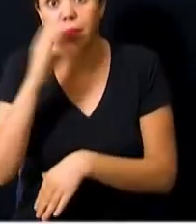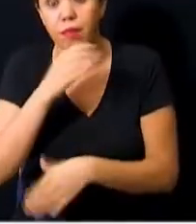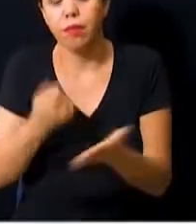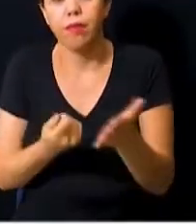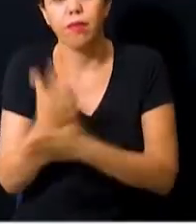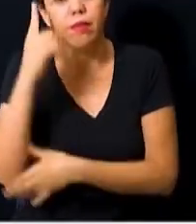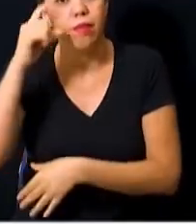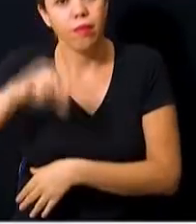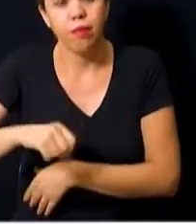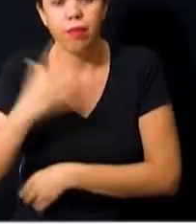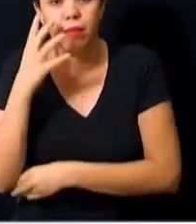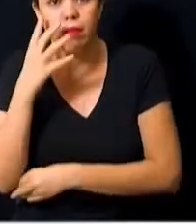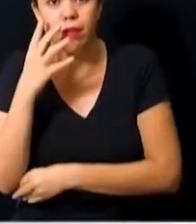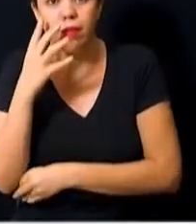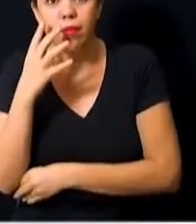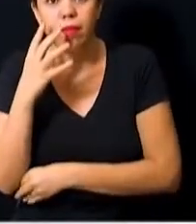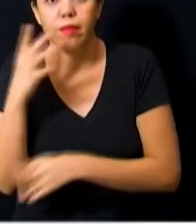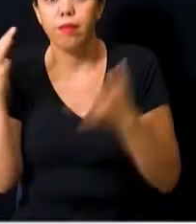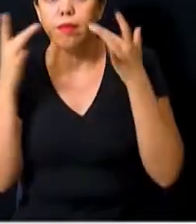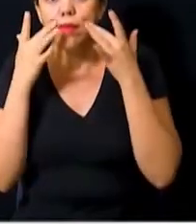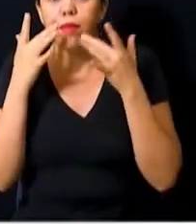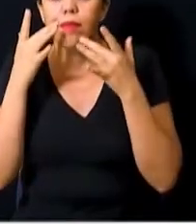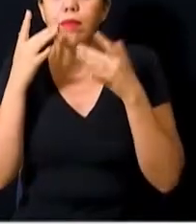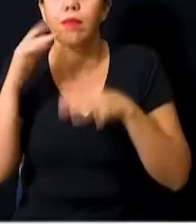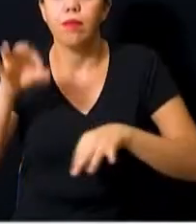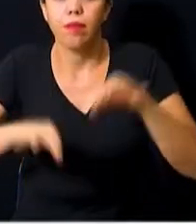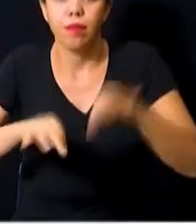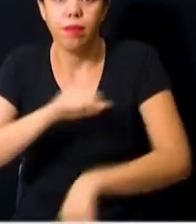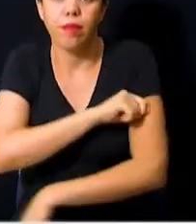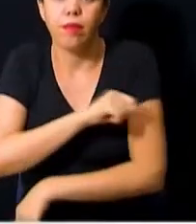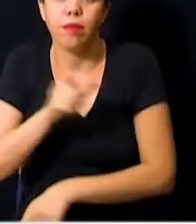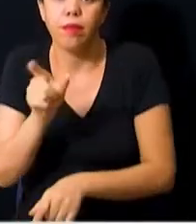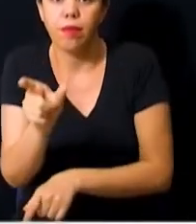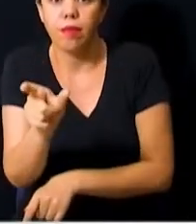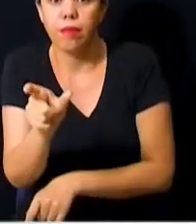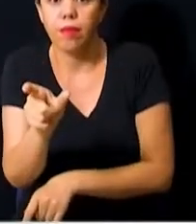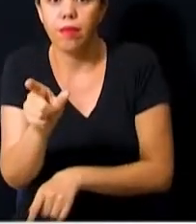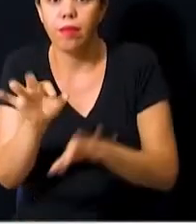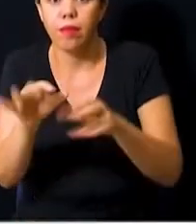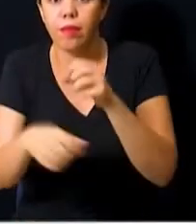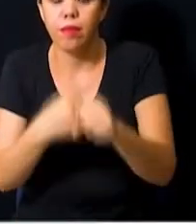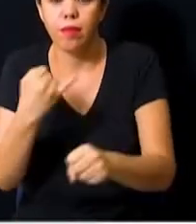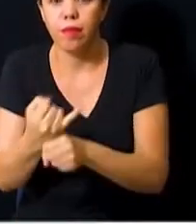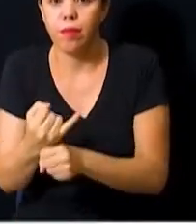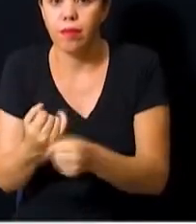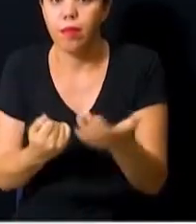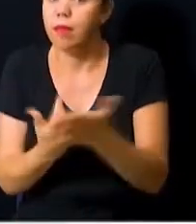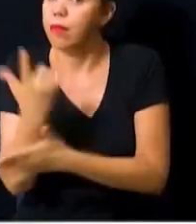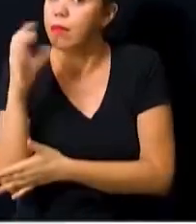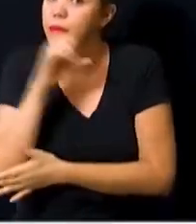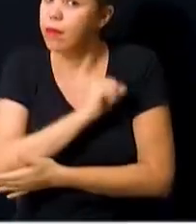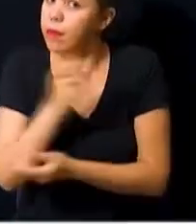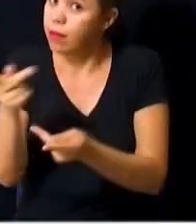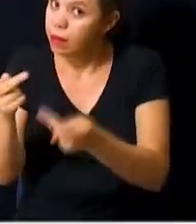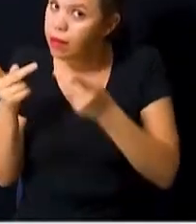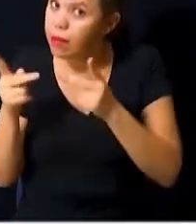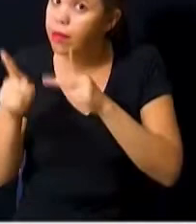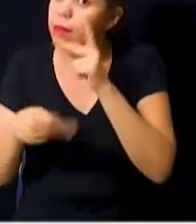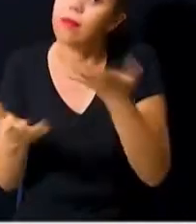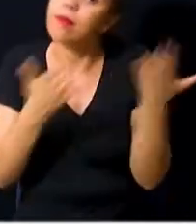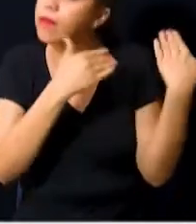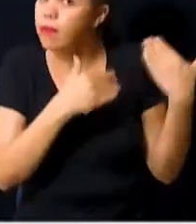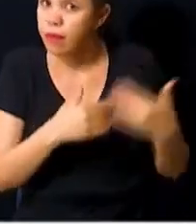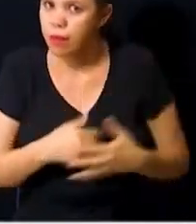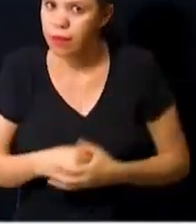corre, vai ser dia 19 de fevereiro no Teatro Oficina do Estudante e tem ingresso em ingressodigital.com, já compra, já chama a galera